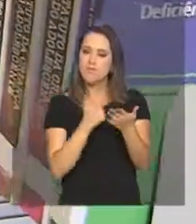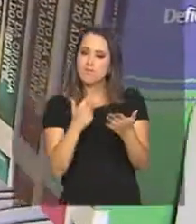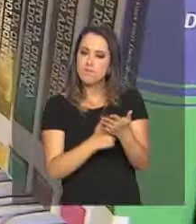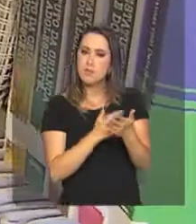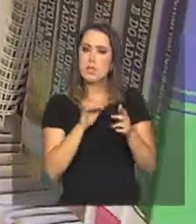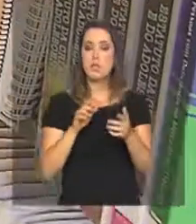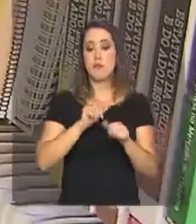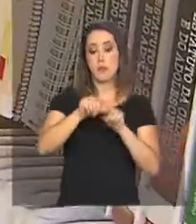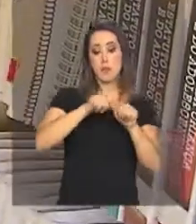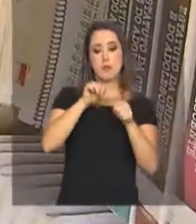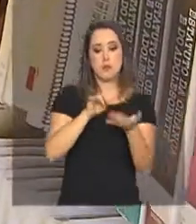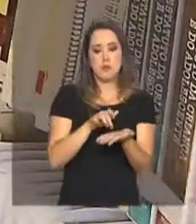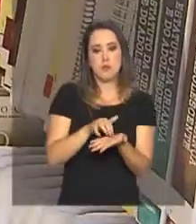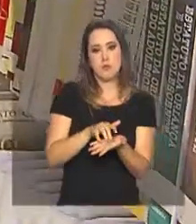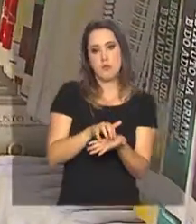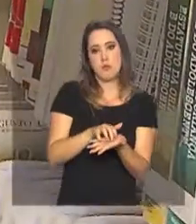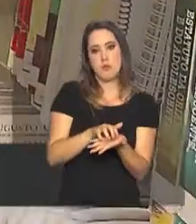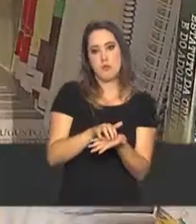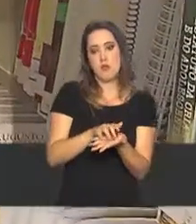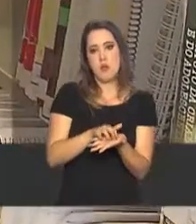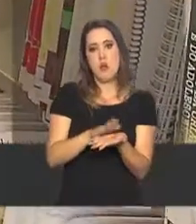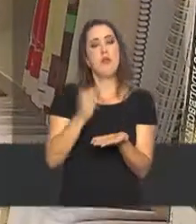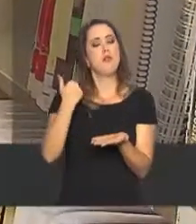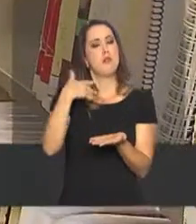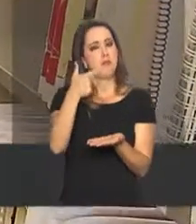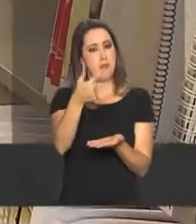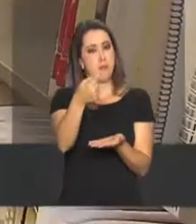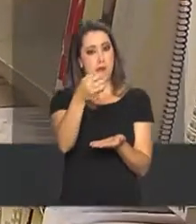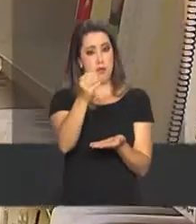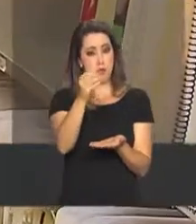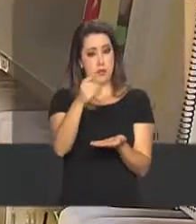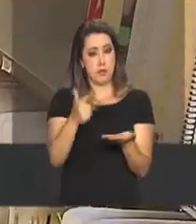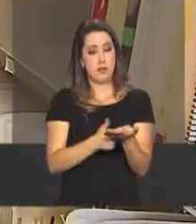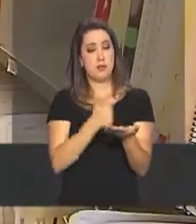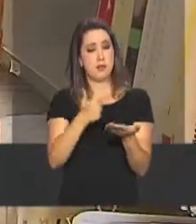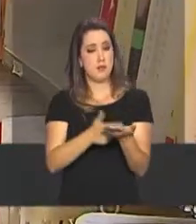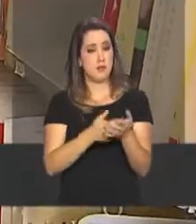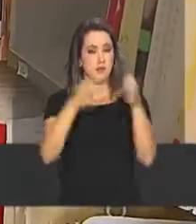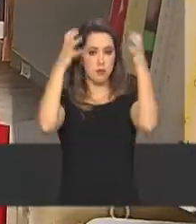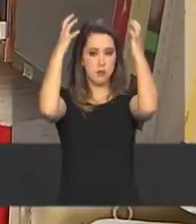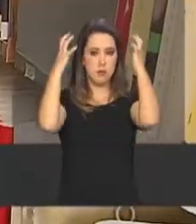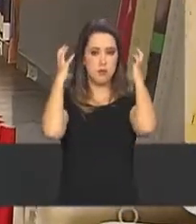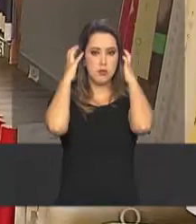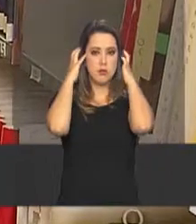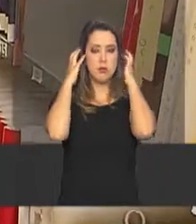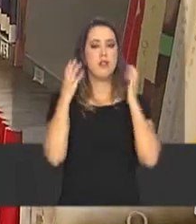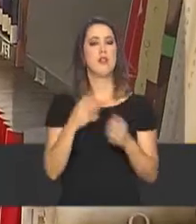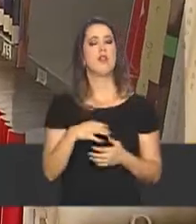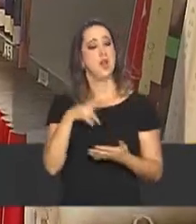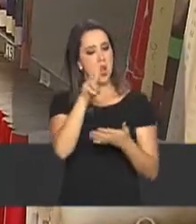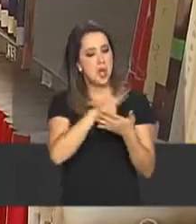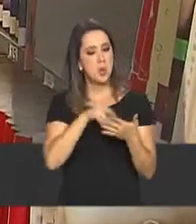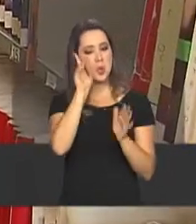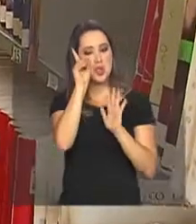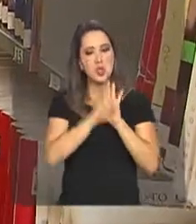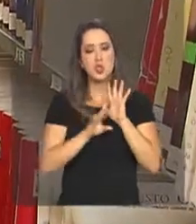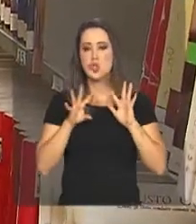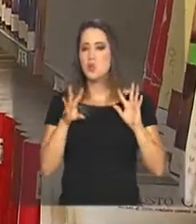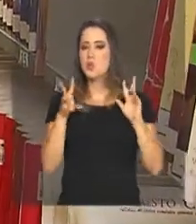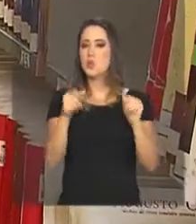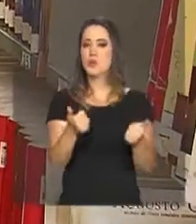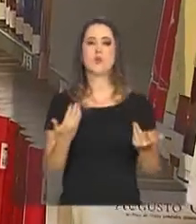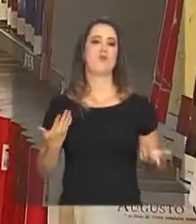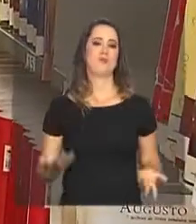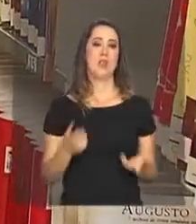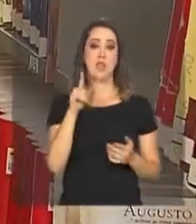em braile e mais de 700 livros áudio a leitura aqui é um direito de todos e para que exemplos como